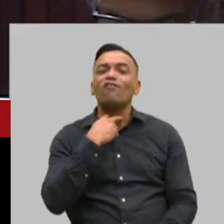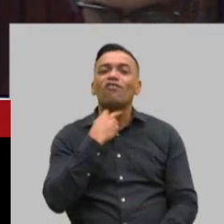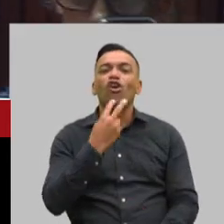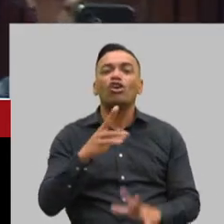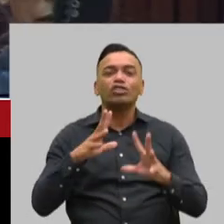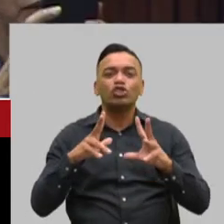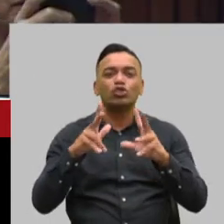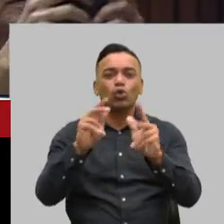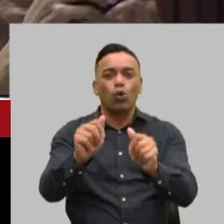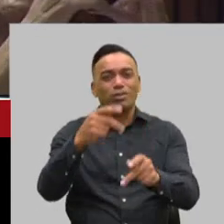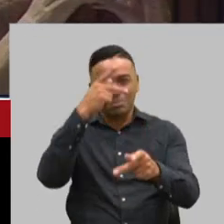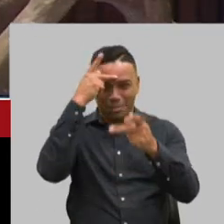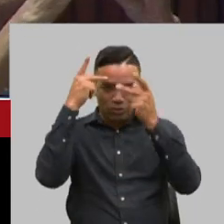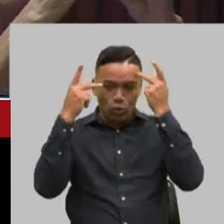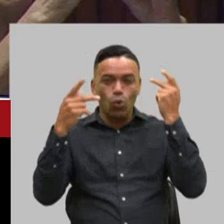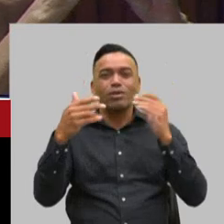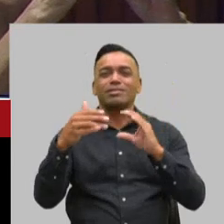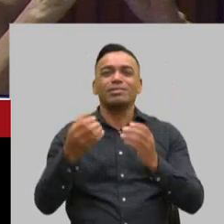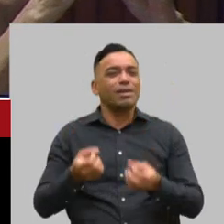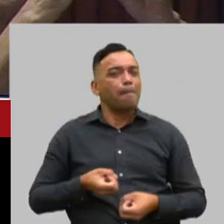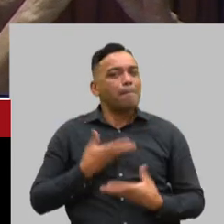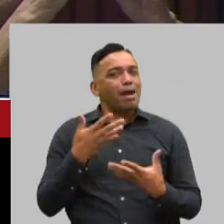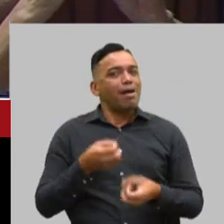todos e todas que manifestaram conosco.